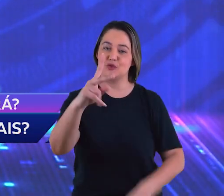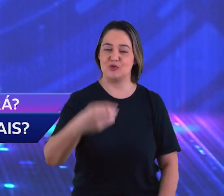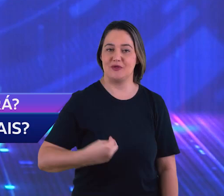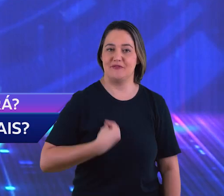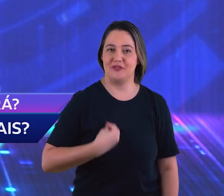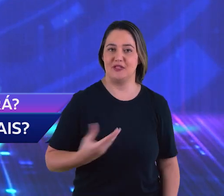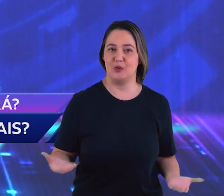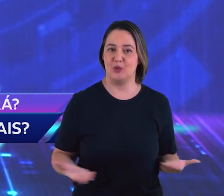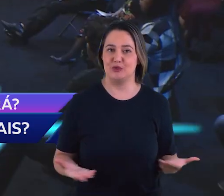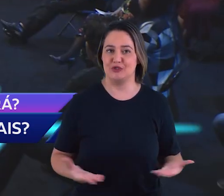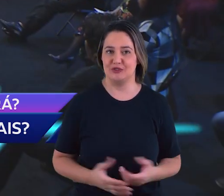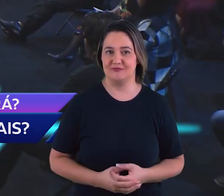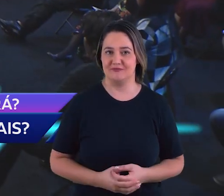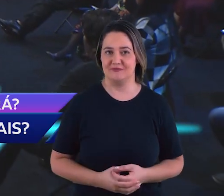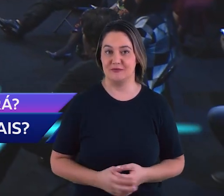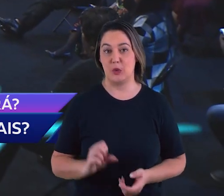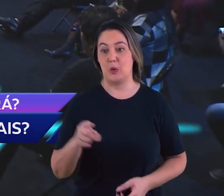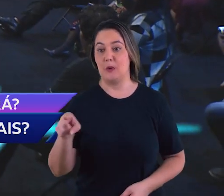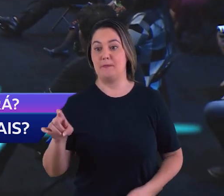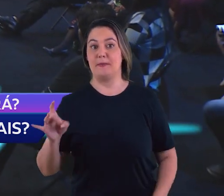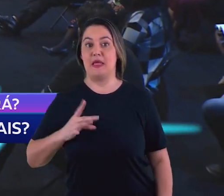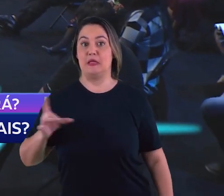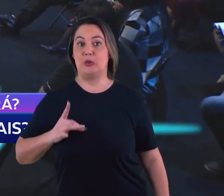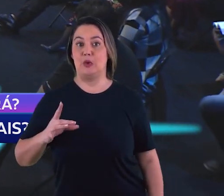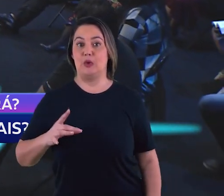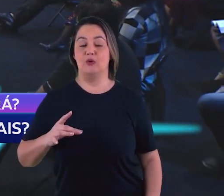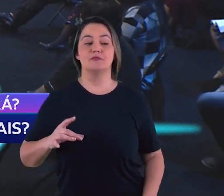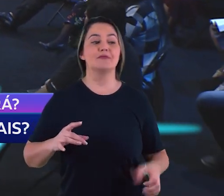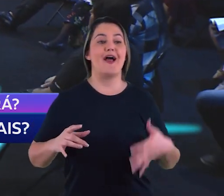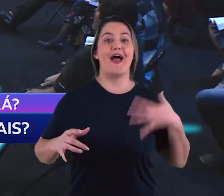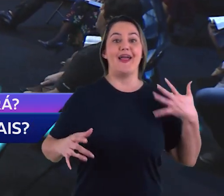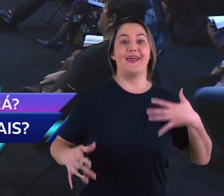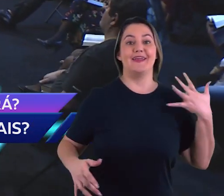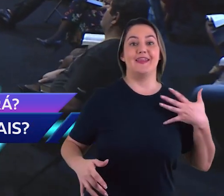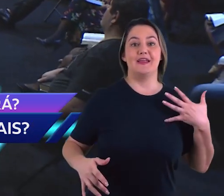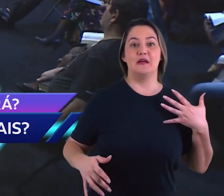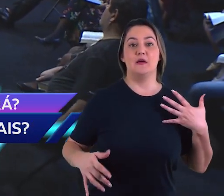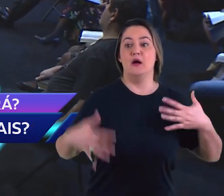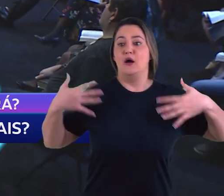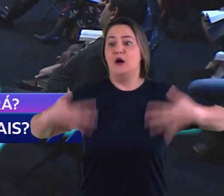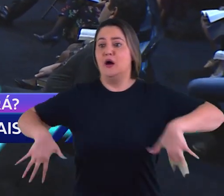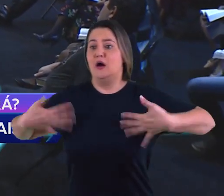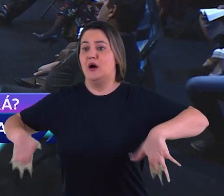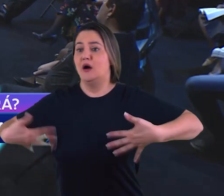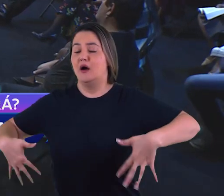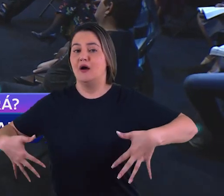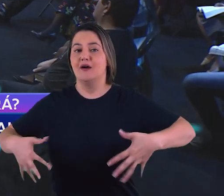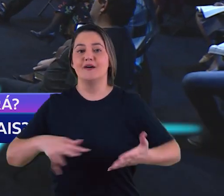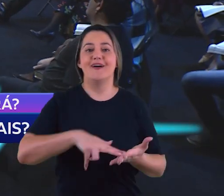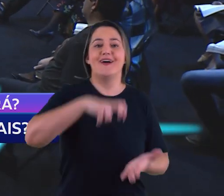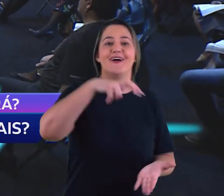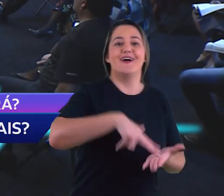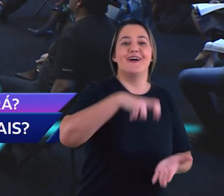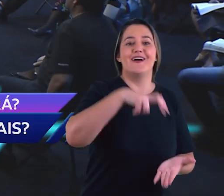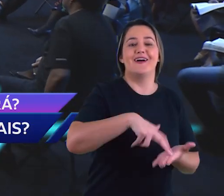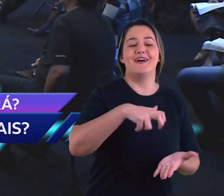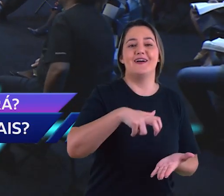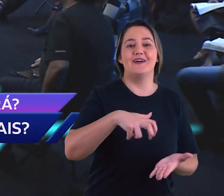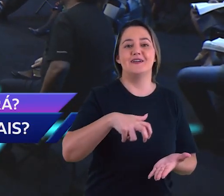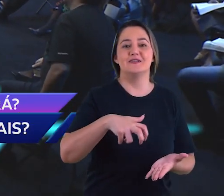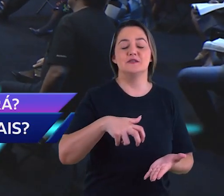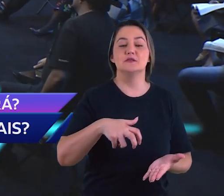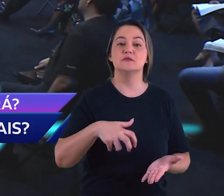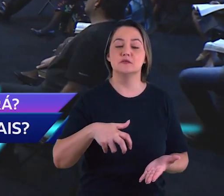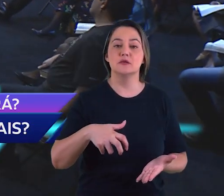agora. Ou é pânico, ou é alegria. Ou é desespero, ou é